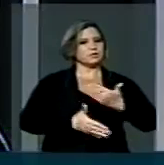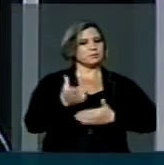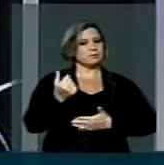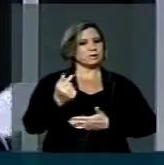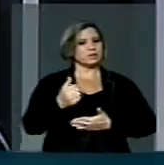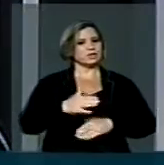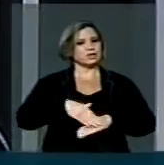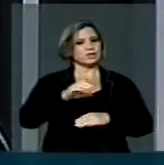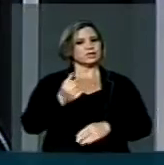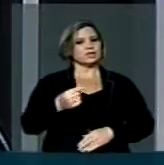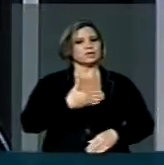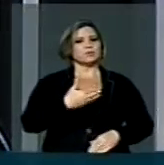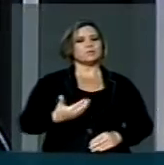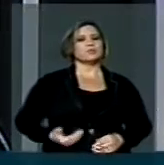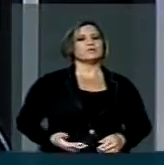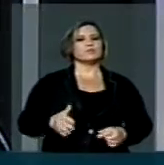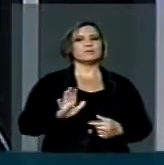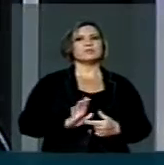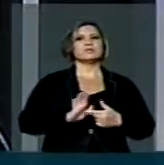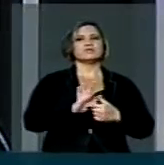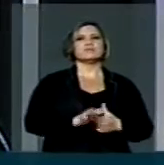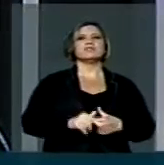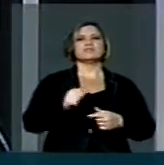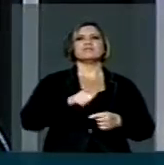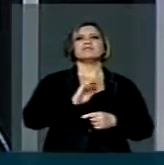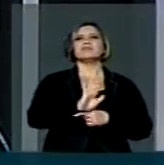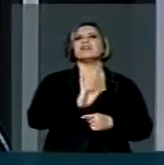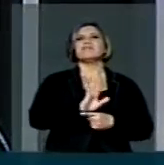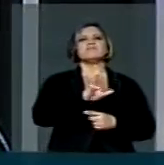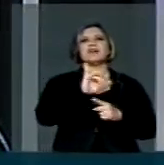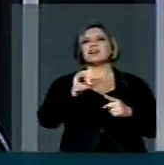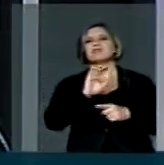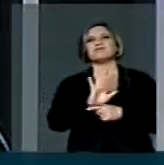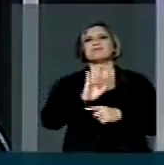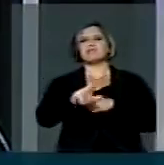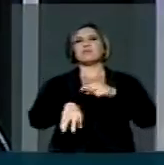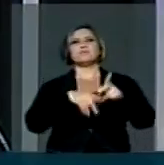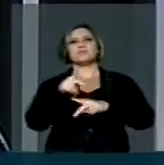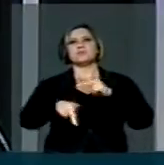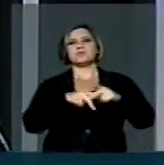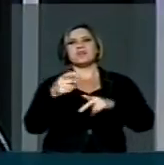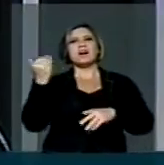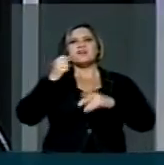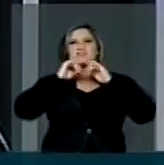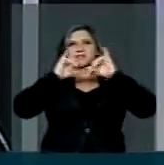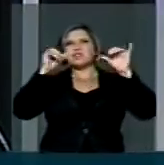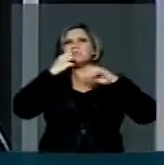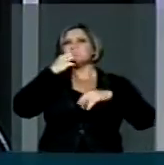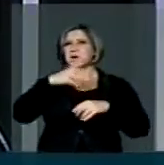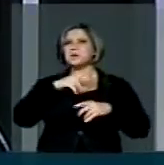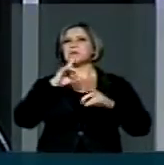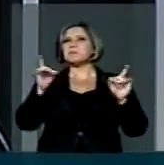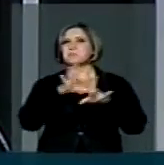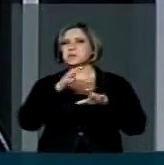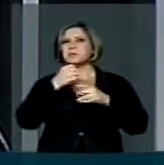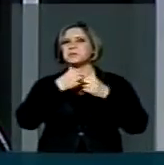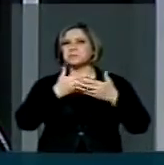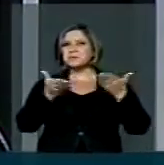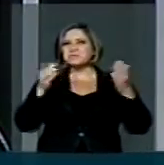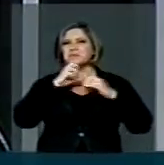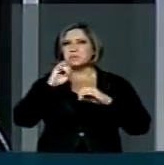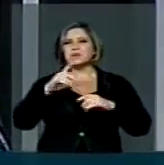recursos públicos e trarão muito menos benefício do que foi propagandeado, além de serem, em muitos